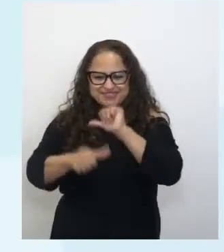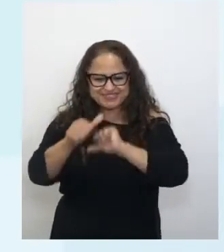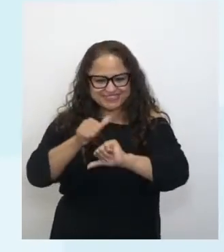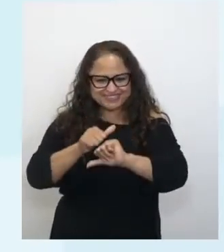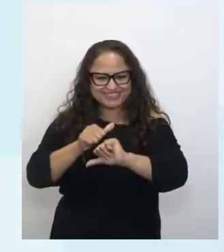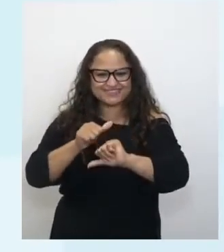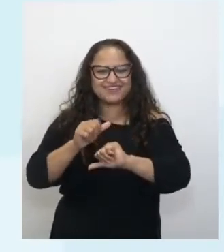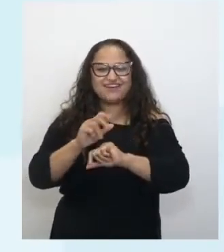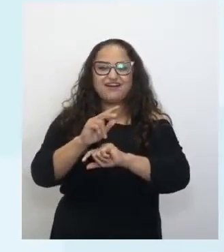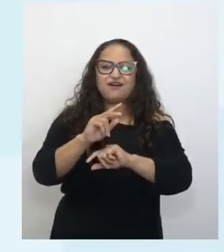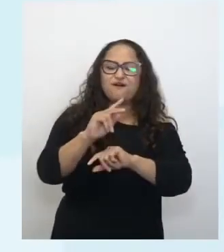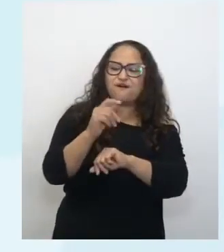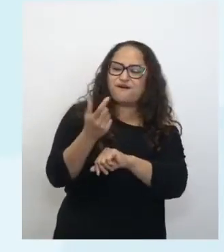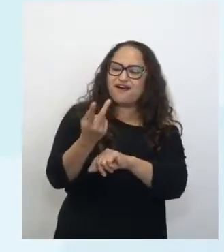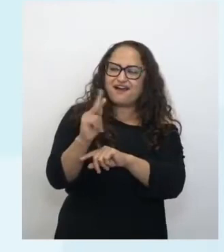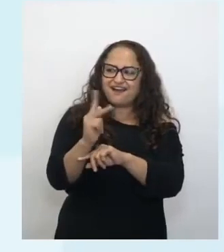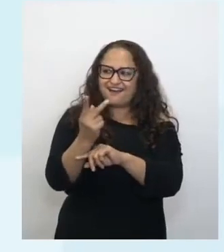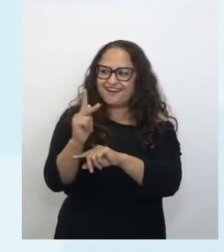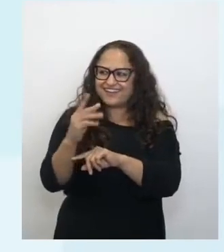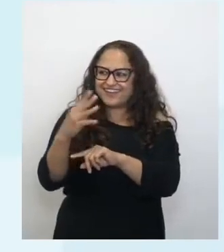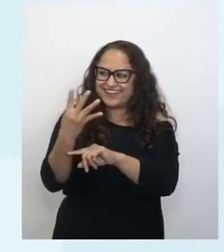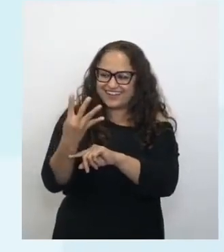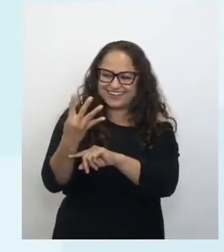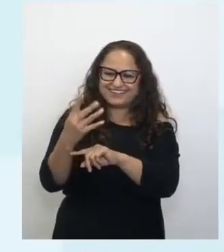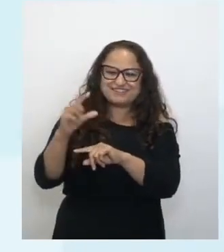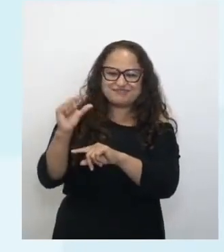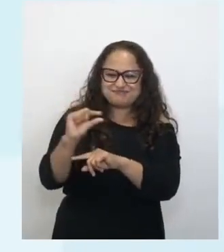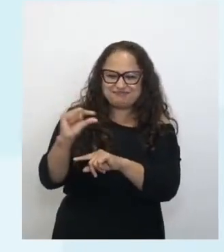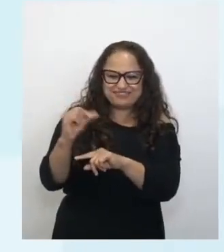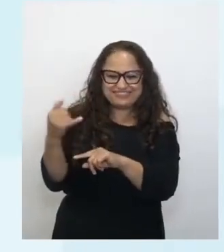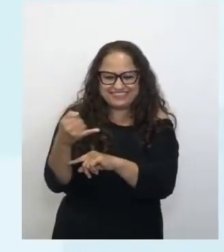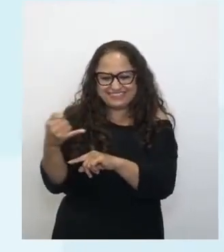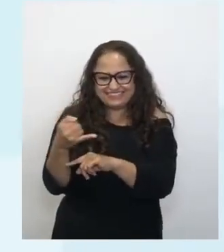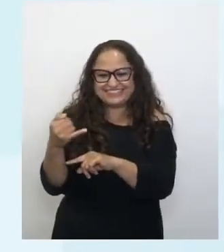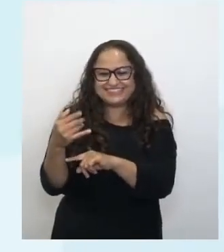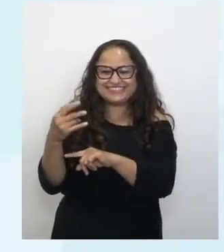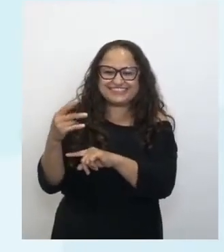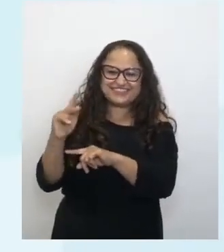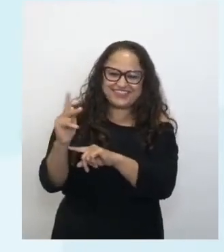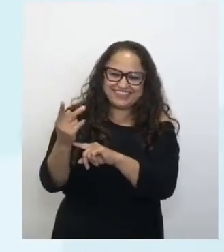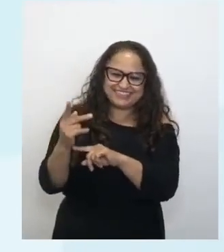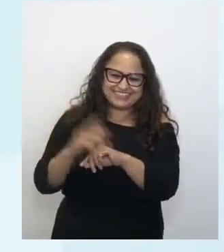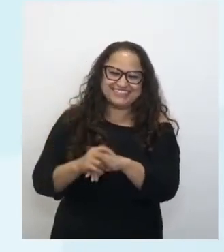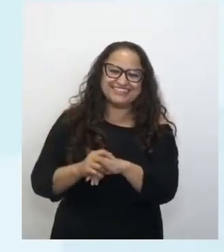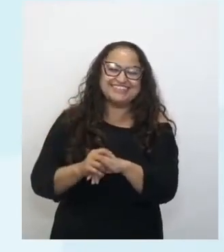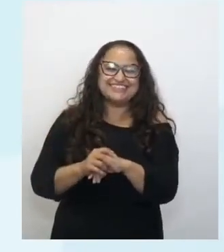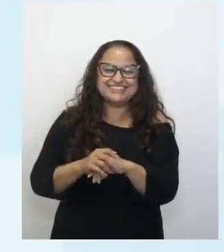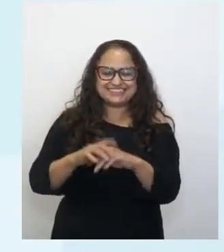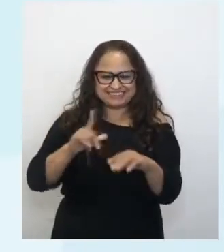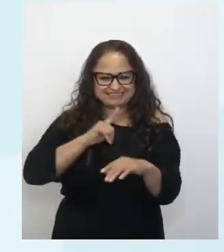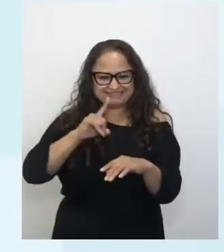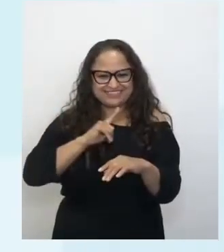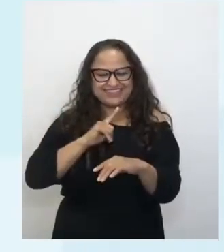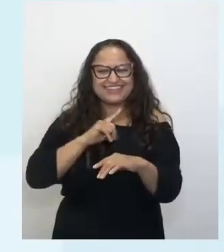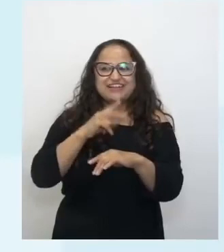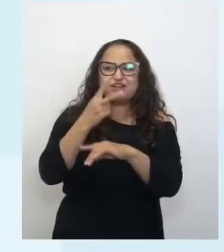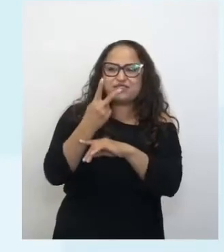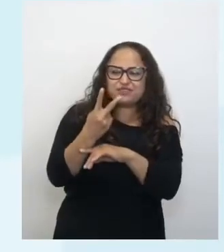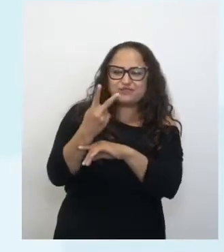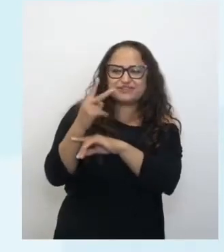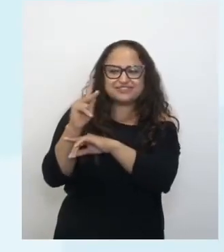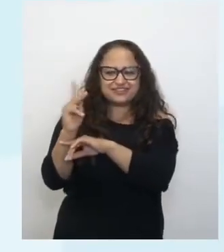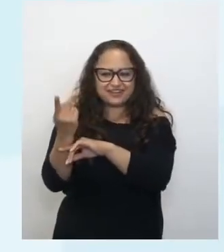h e o -4 o 4 vem positivo e eu vou ter do outro lado igual a 2 h - h